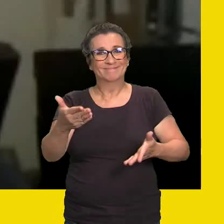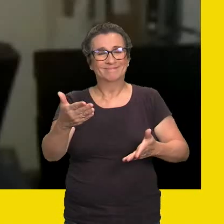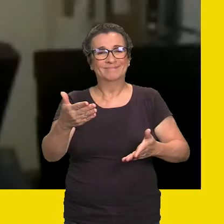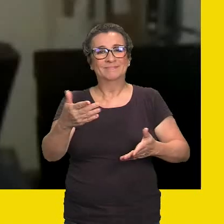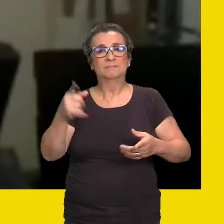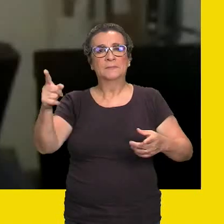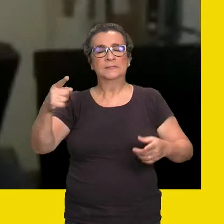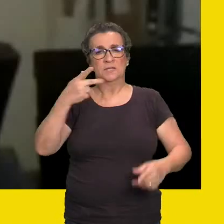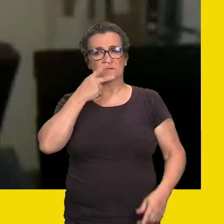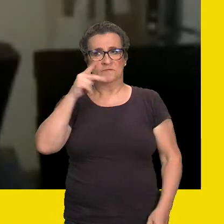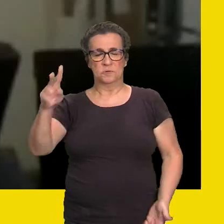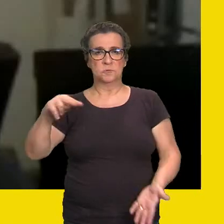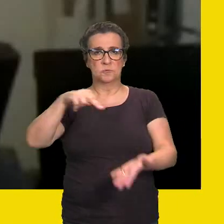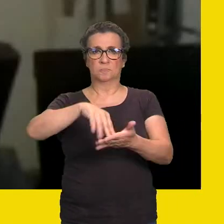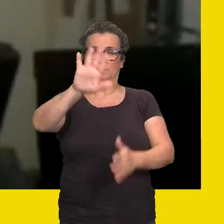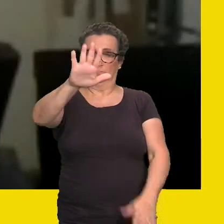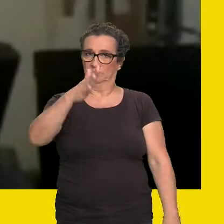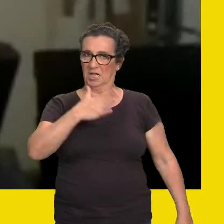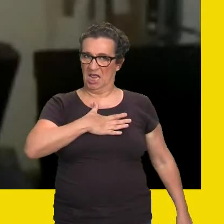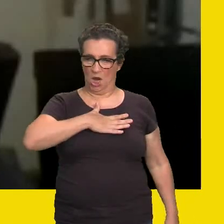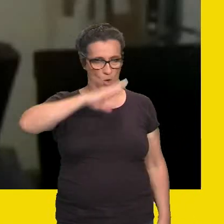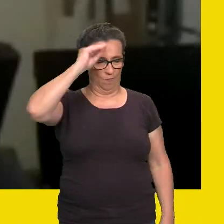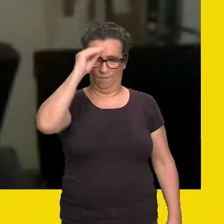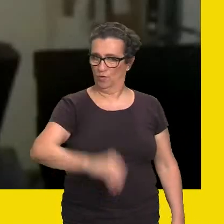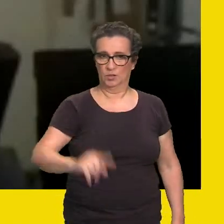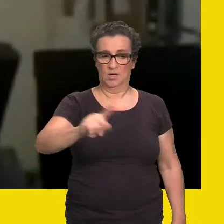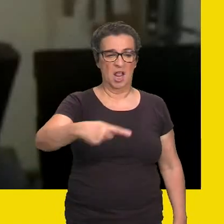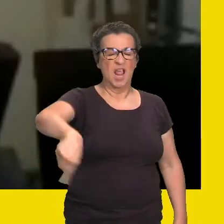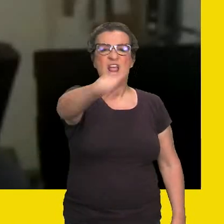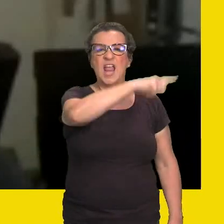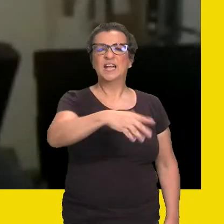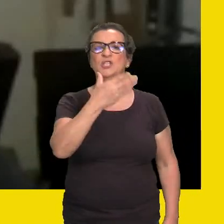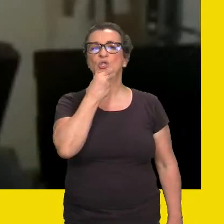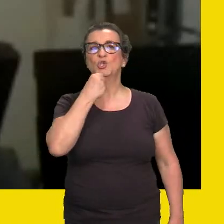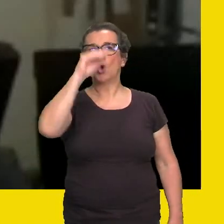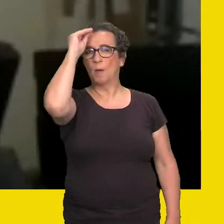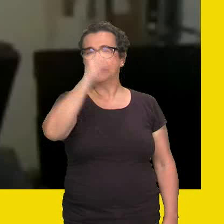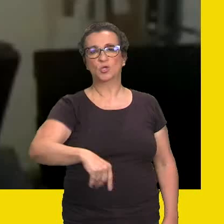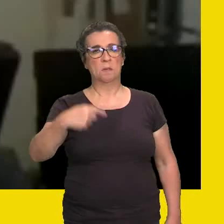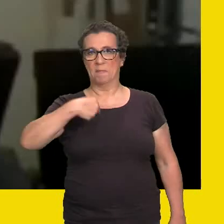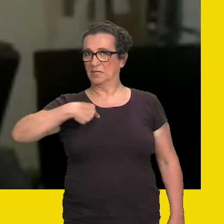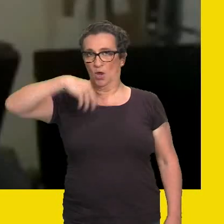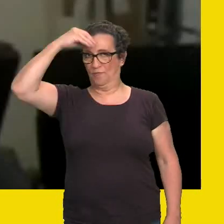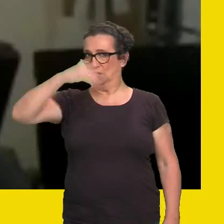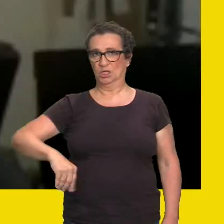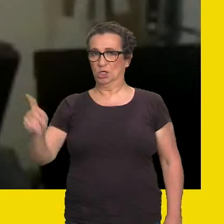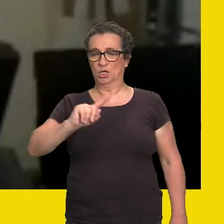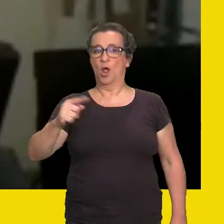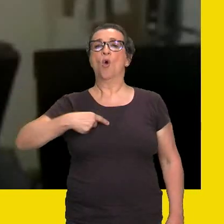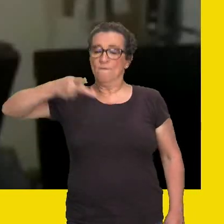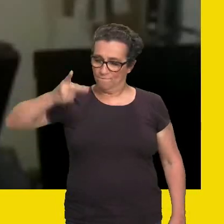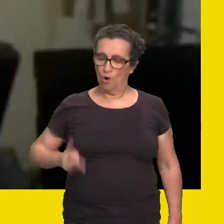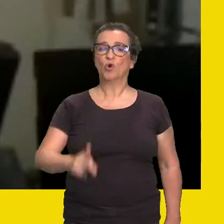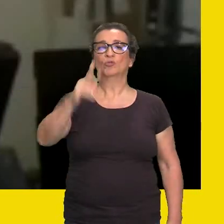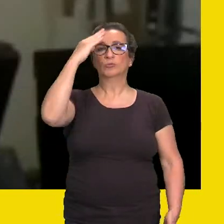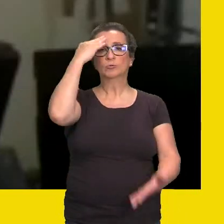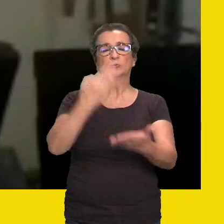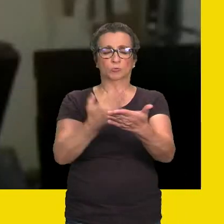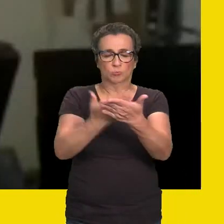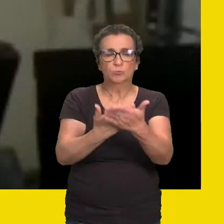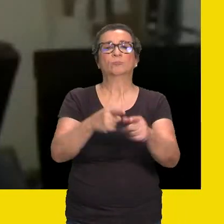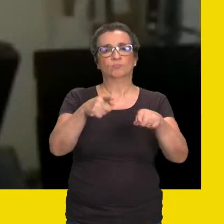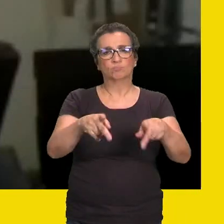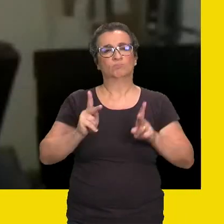vida dele e falou assim: eu não vou desistir. Esses homens desistiram, mas eu não vou desistir. Eu vou continuar